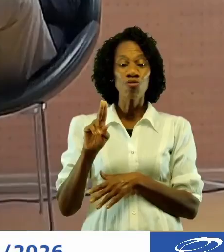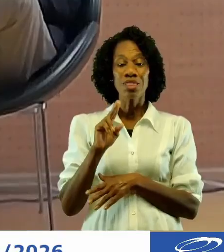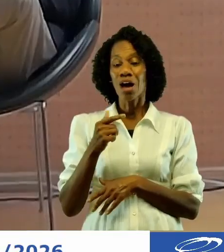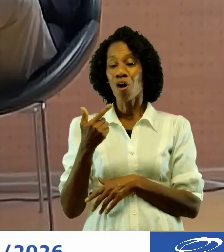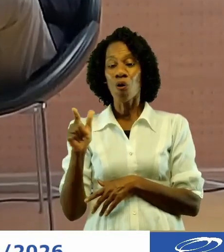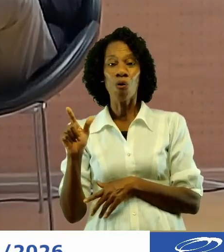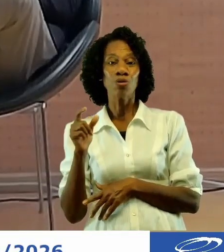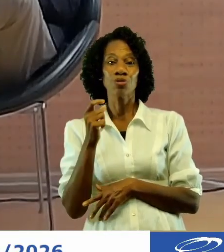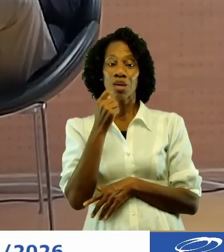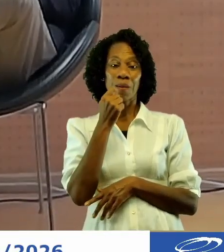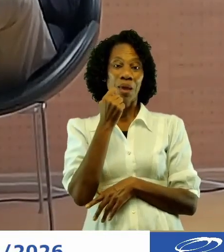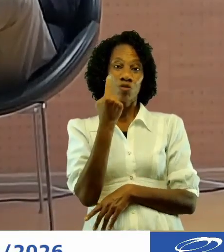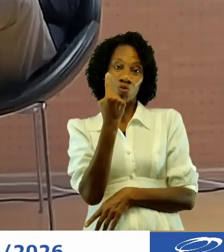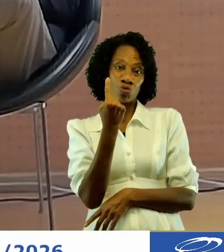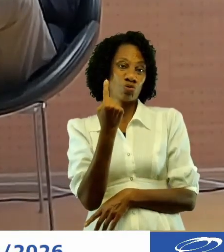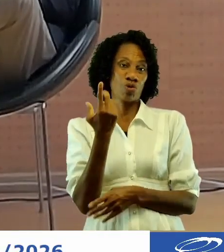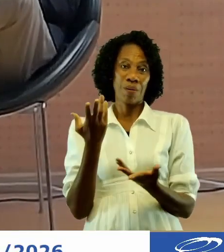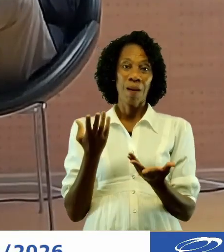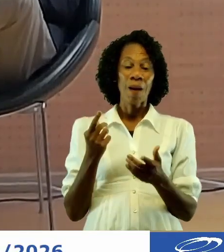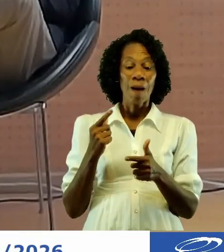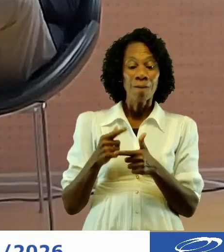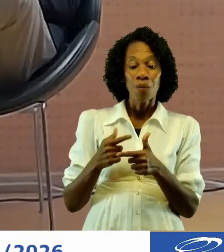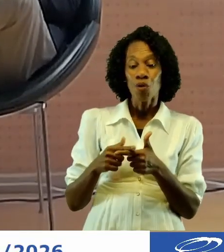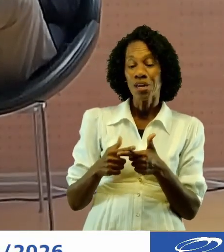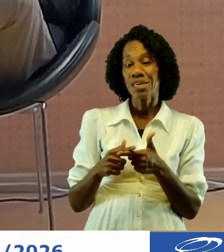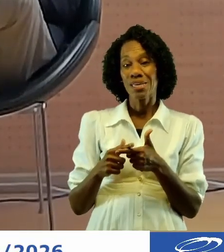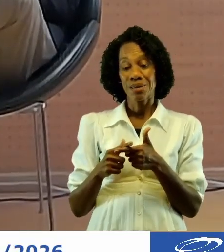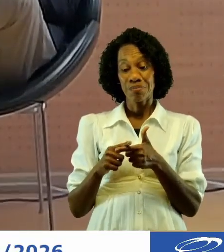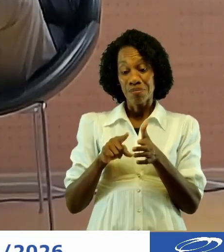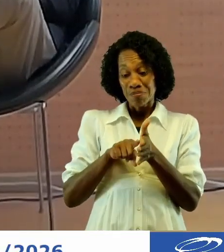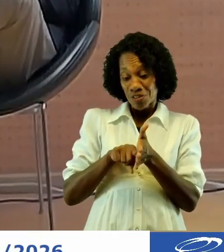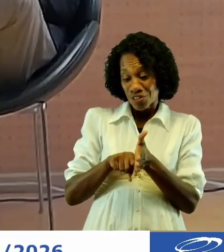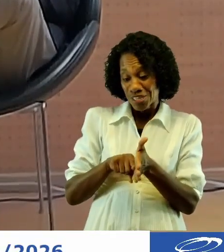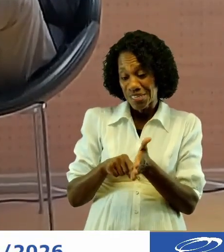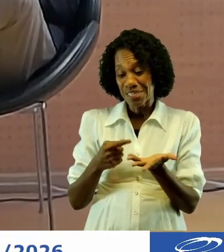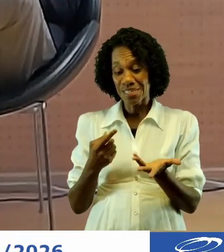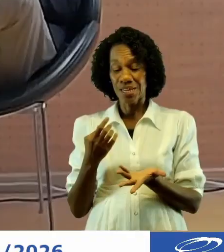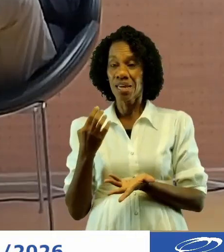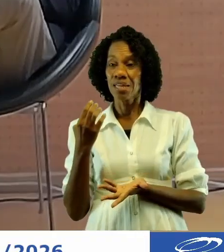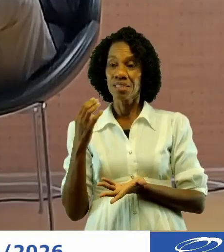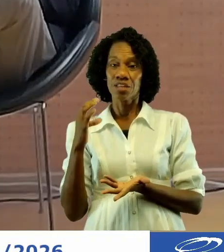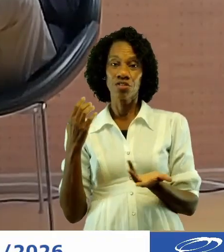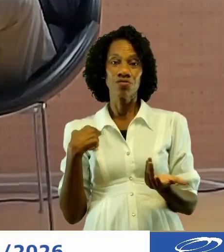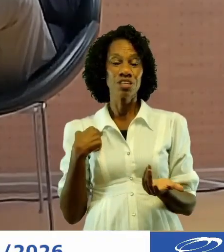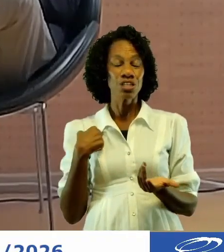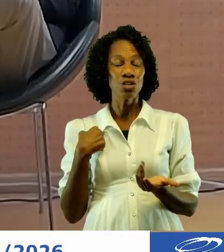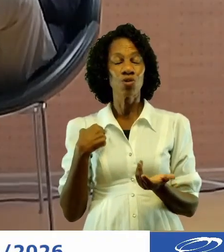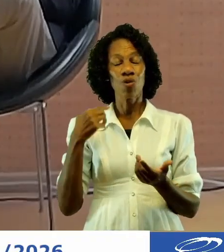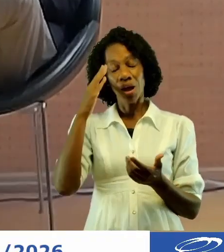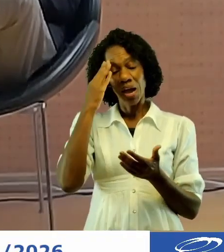porque a minha base é muito pré-clínica nesse sentido, então eu sempre acredito em associação e fui sempre os preceptores